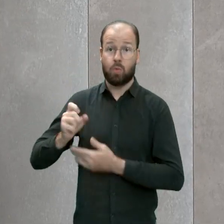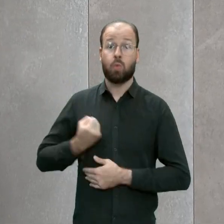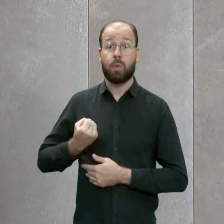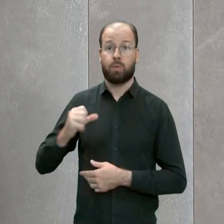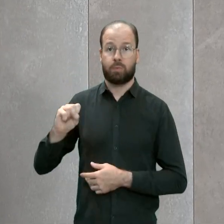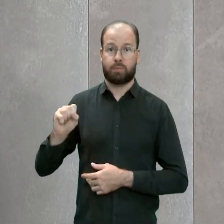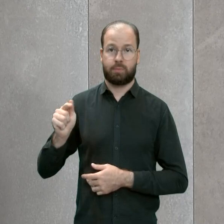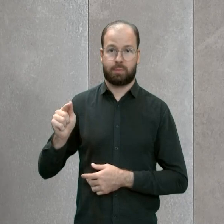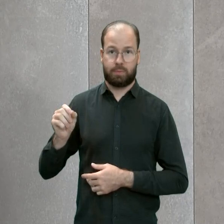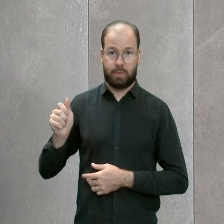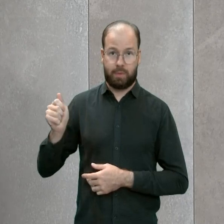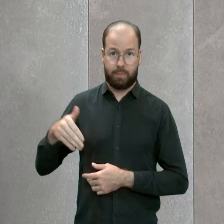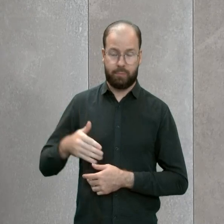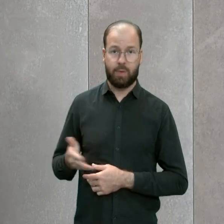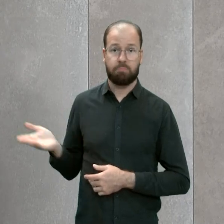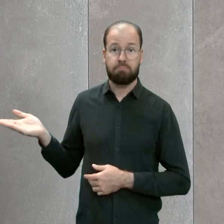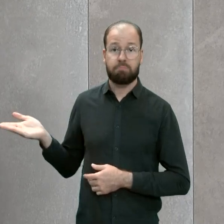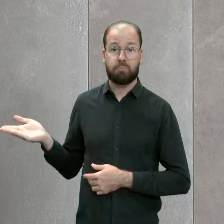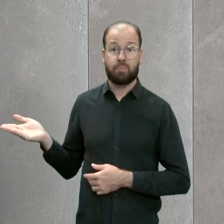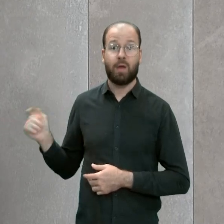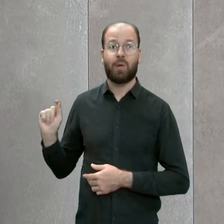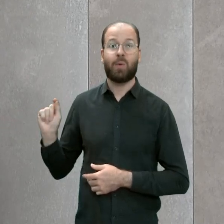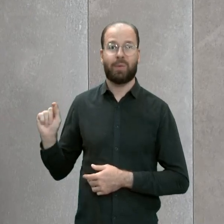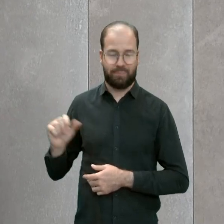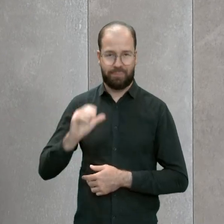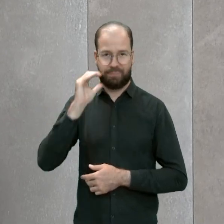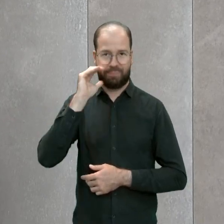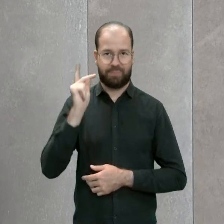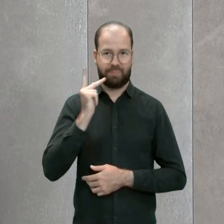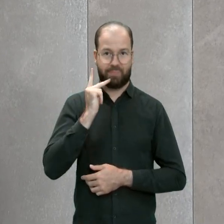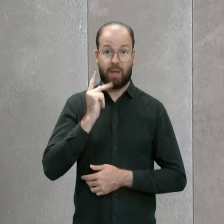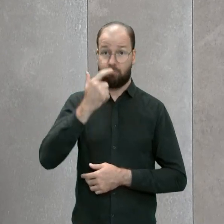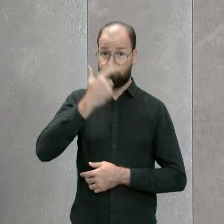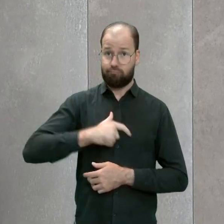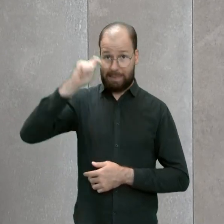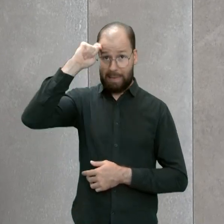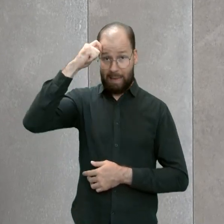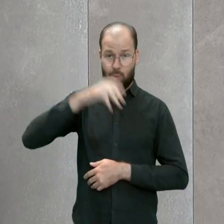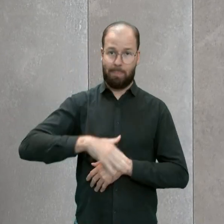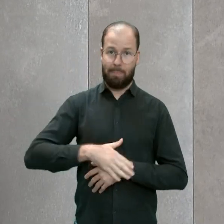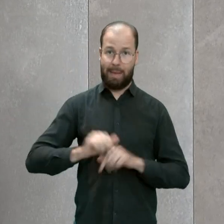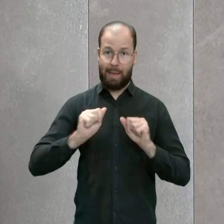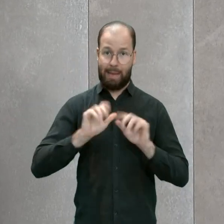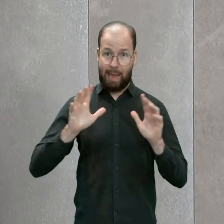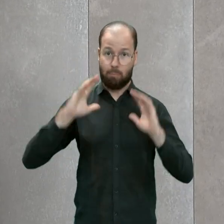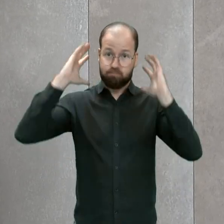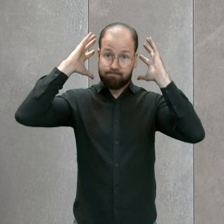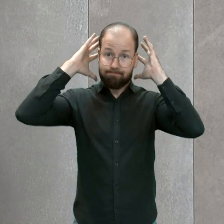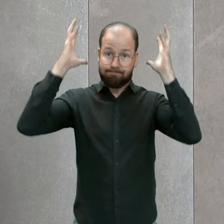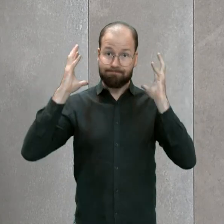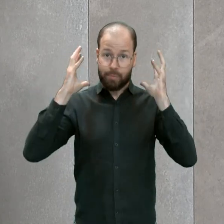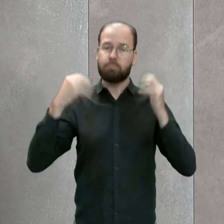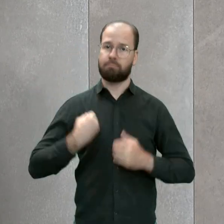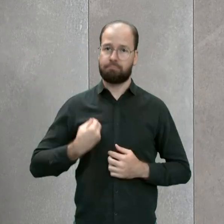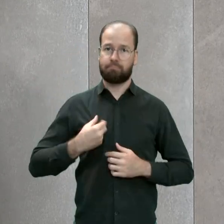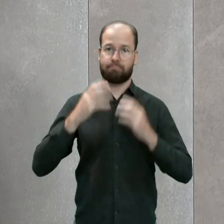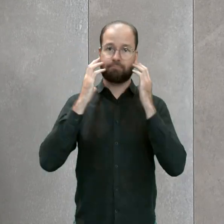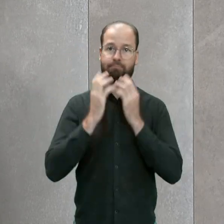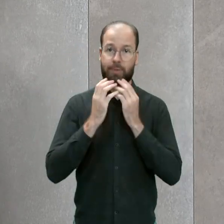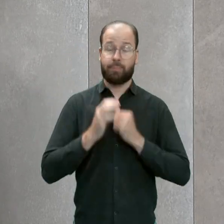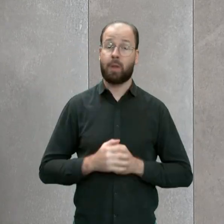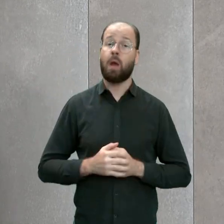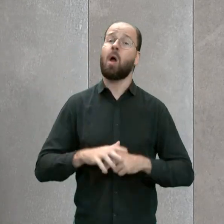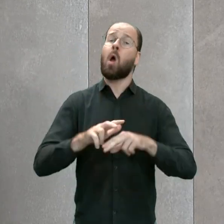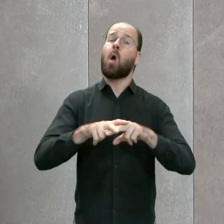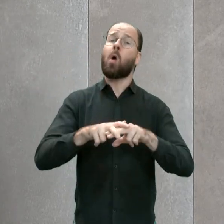870 AM. Eu sou Cássio Neves, um homem negro de pele clara, com cabelos black power, e eu uso barba. E por questão de inclusão para